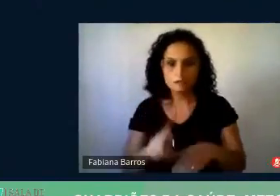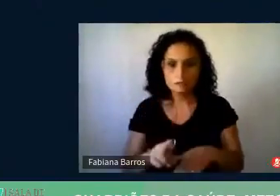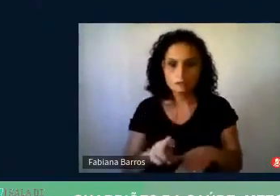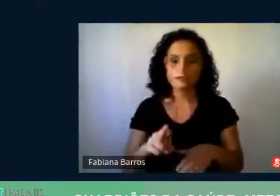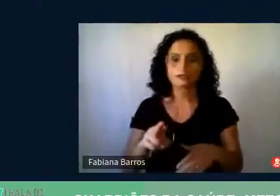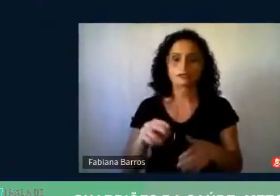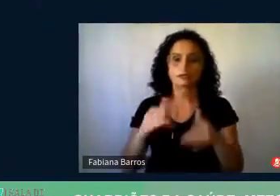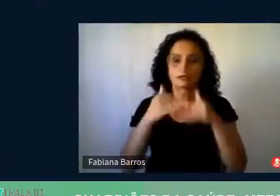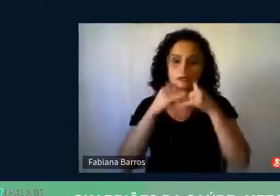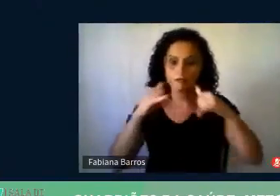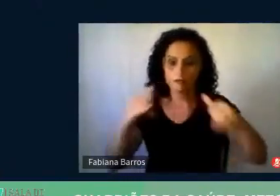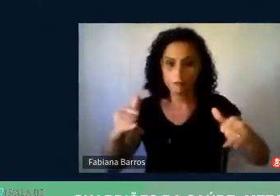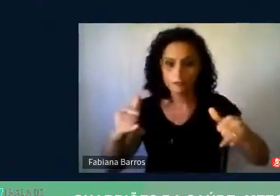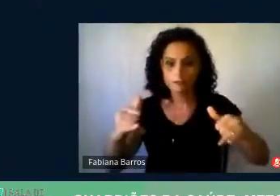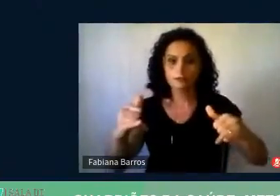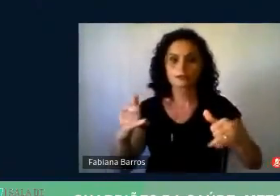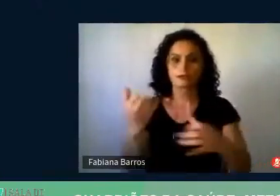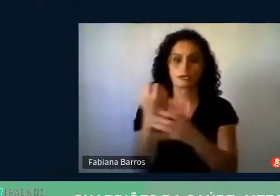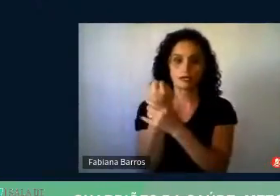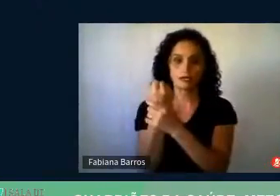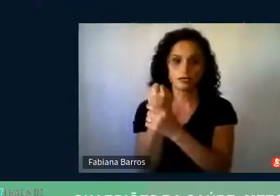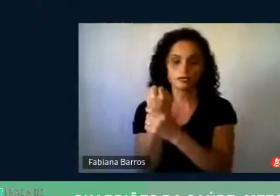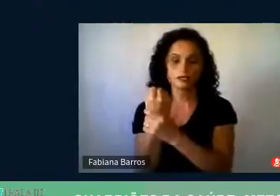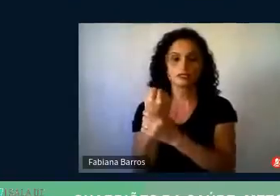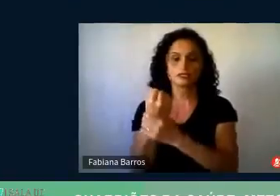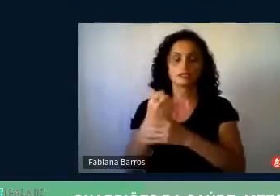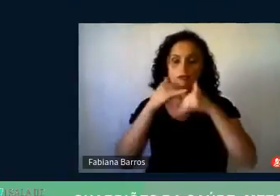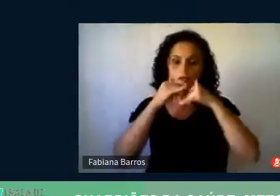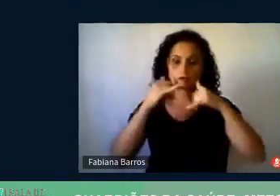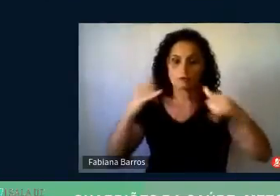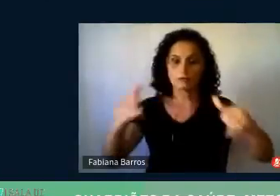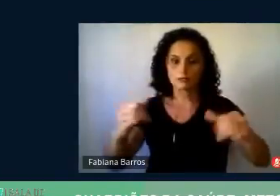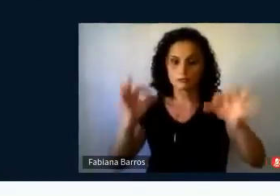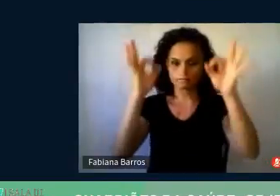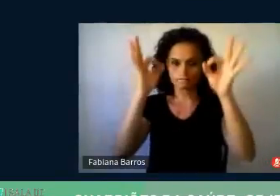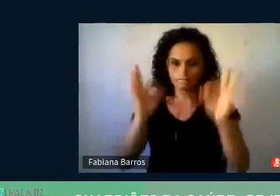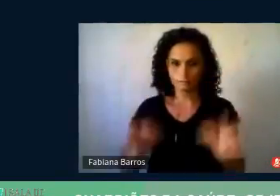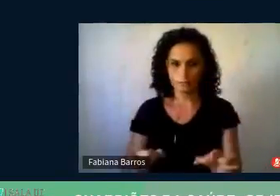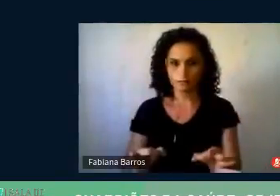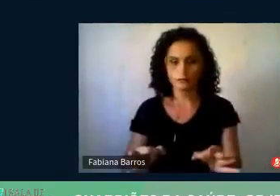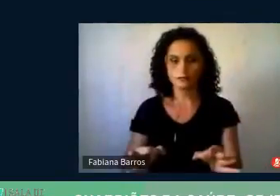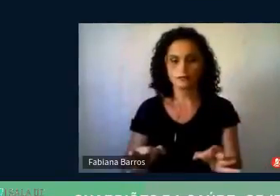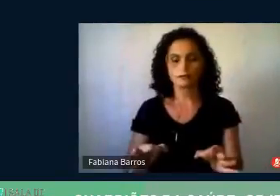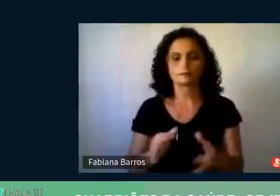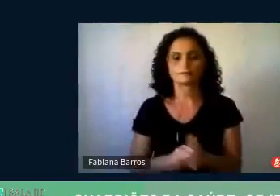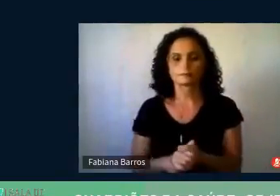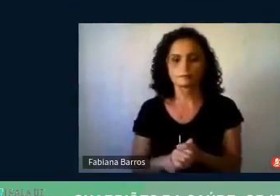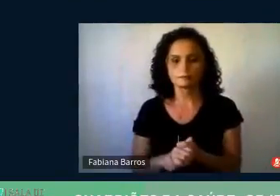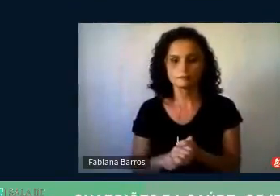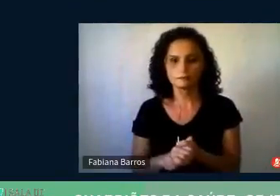dúvida na cabeça dos nossos alunos e que eles sejam multiplicadores da ciência nas suas comunidades.